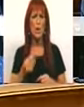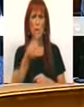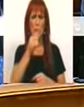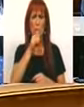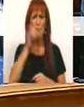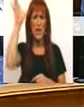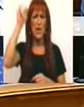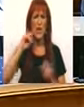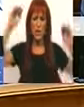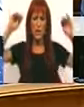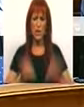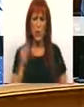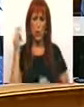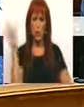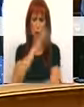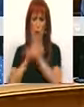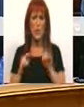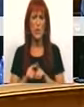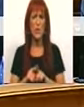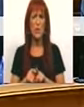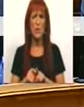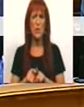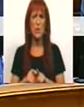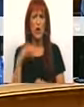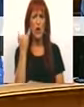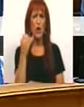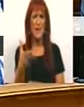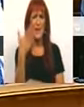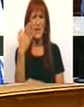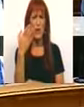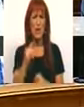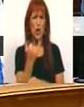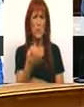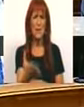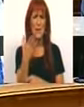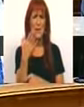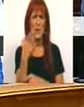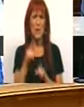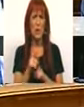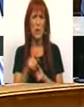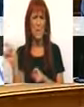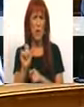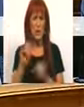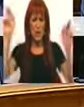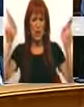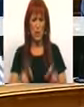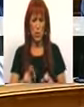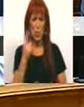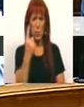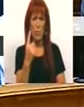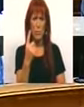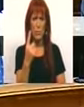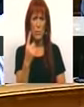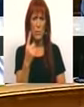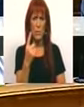desceu na união européia no em 2017 em 2017 por mesmo seu um minuto